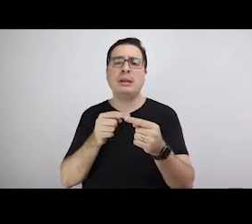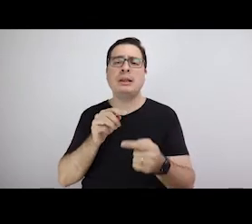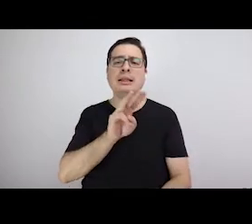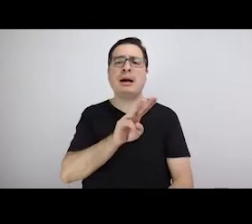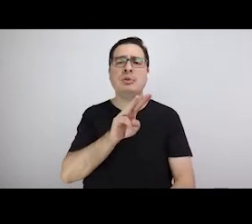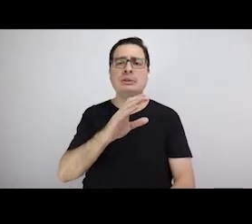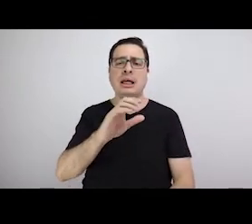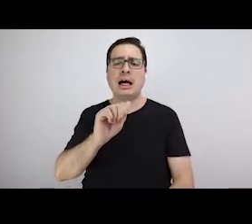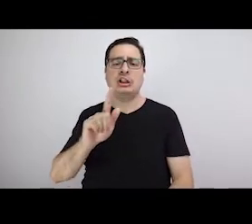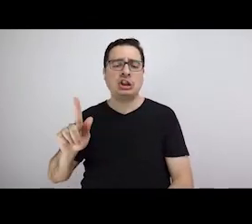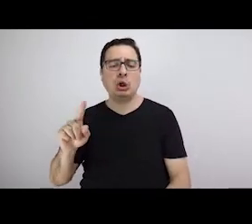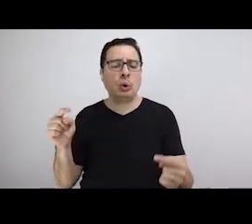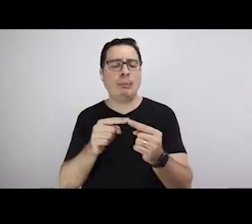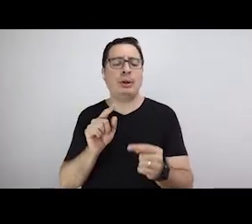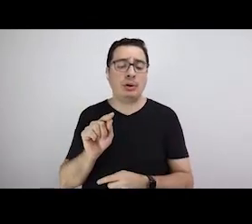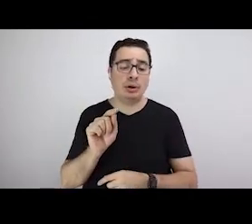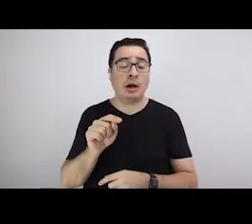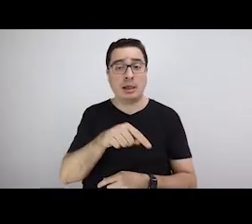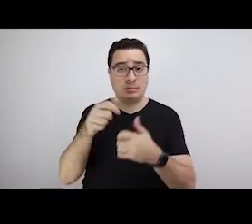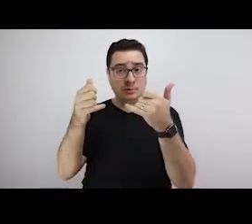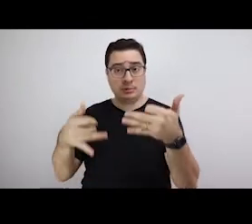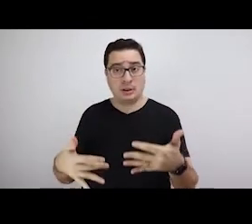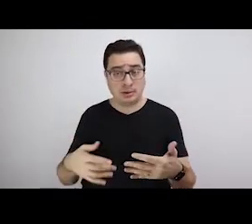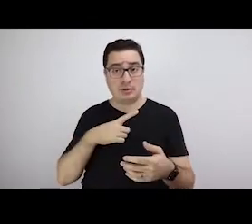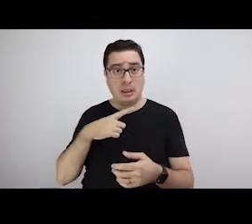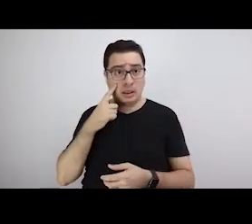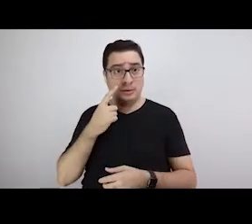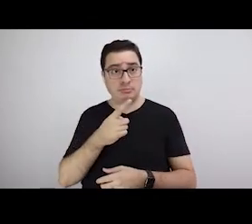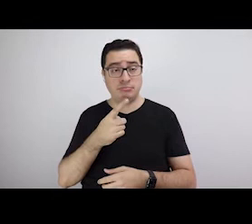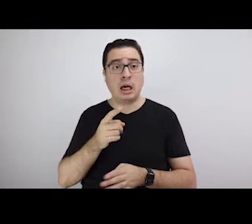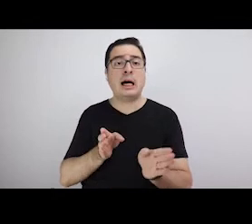WCAG? Bem, aqui a gente tem uma definição. Acessibilidade